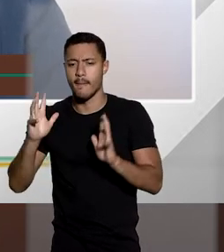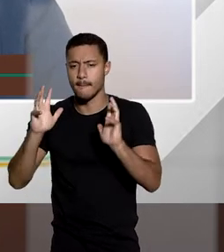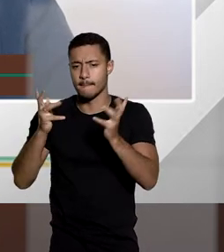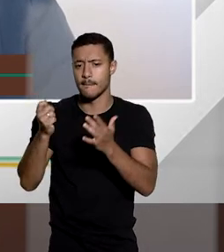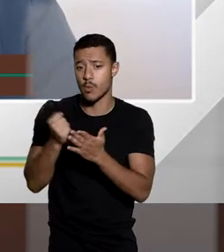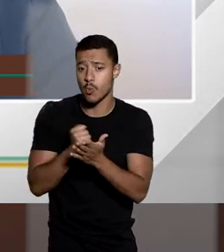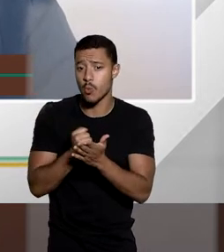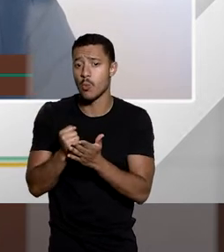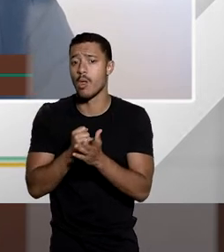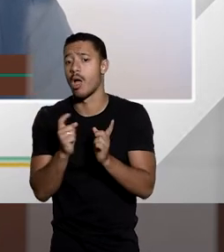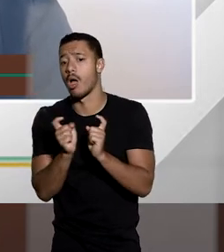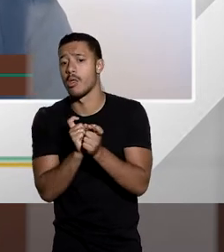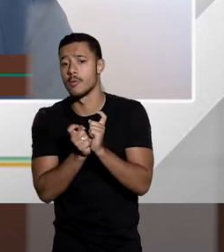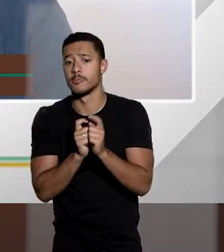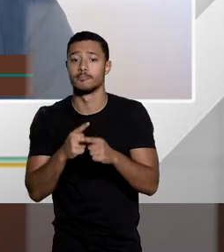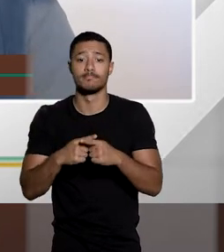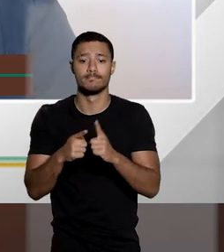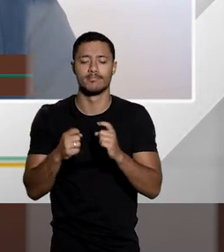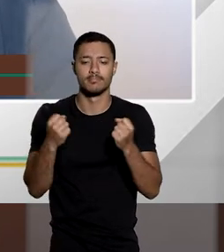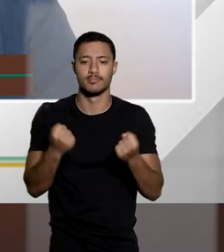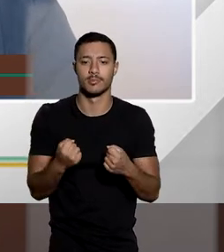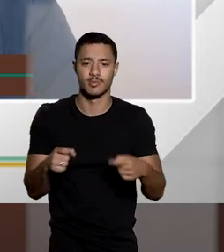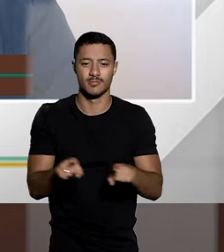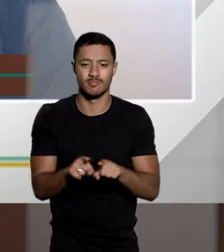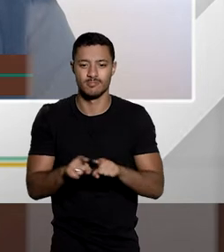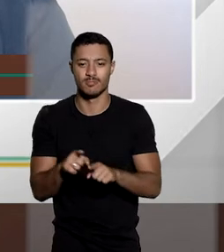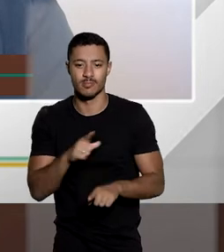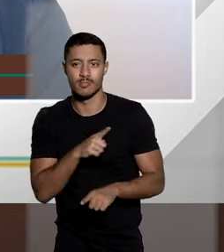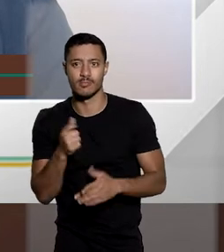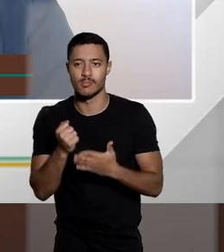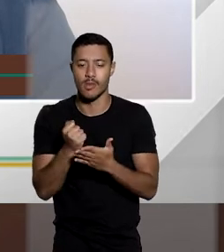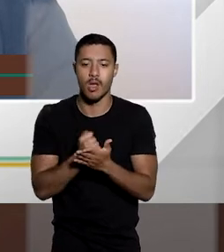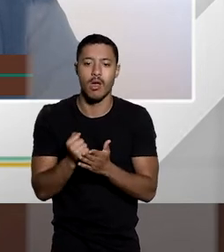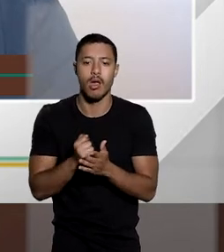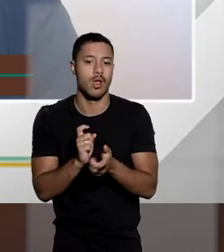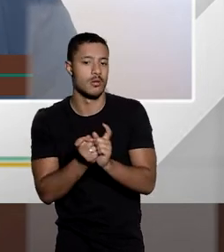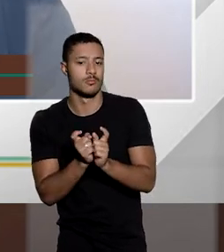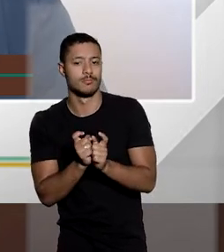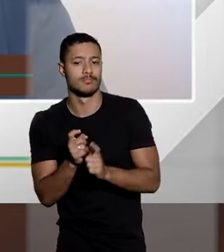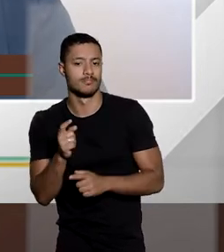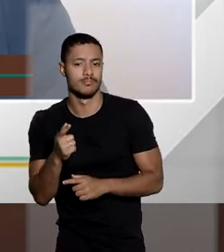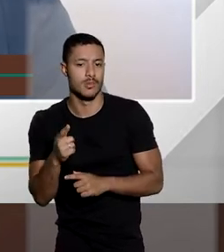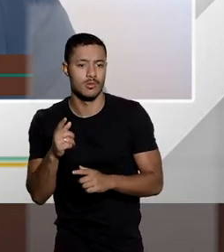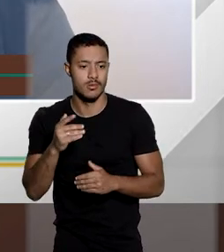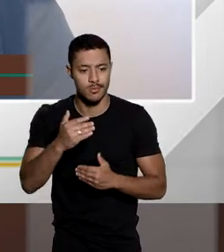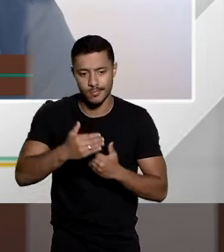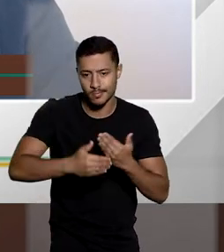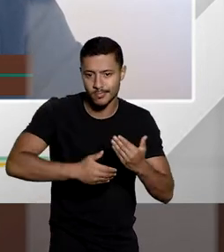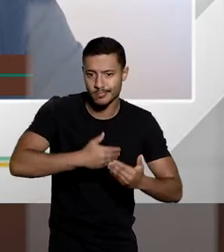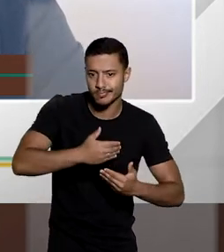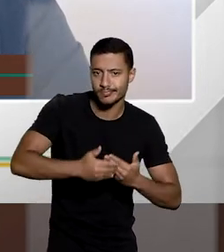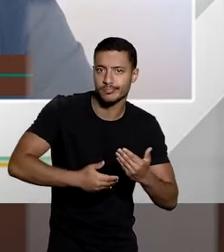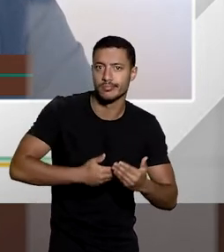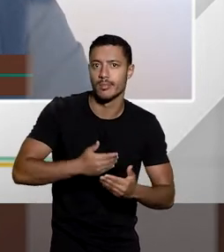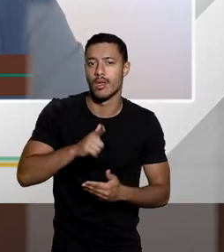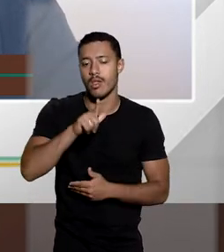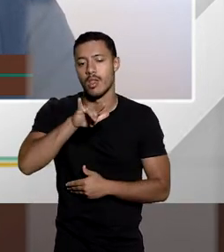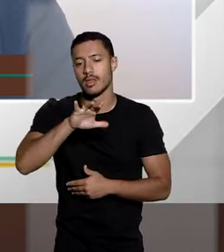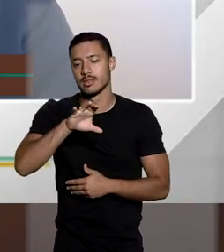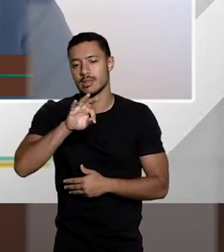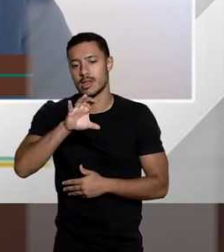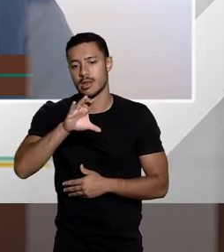o contrato administrativo. Mas pode ser que haja contrato administrativo que não seja antecedido de